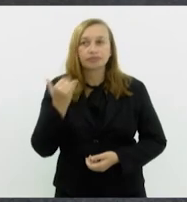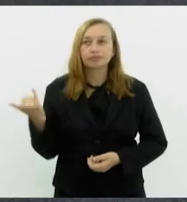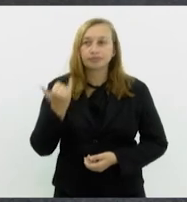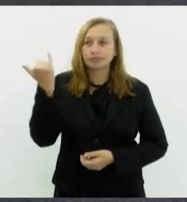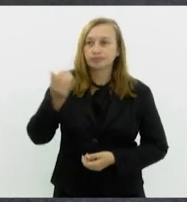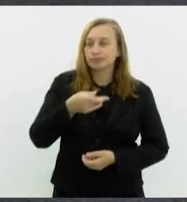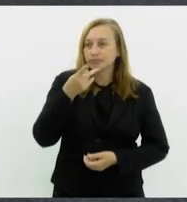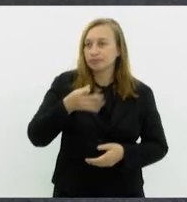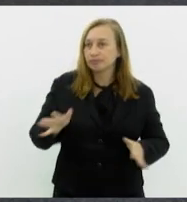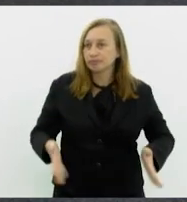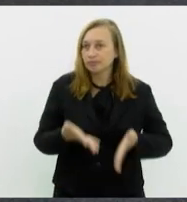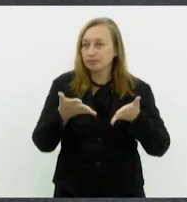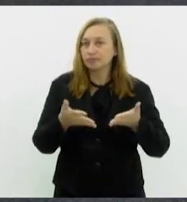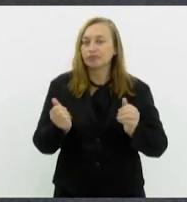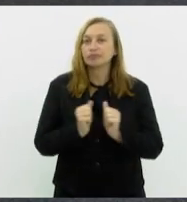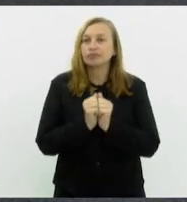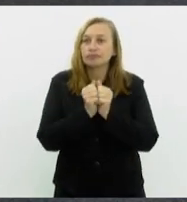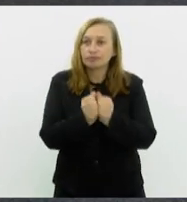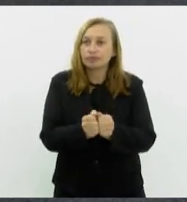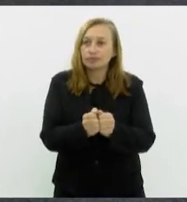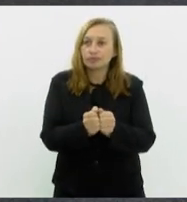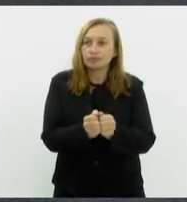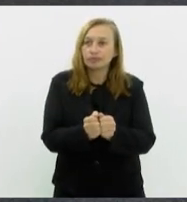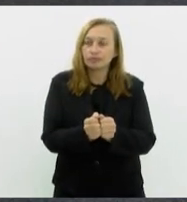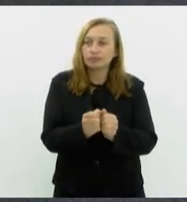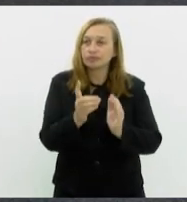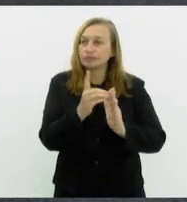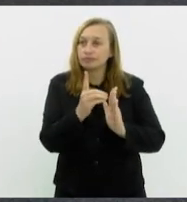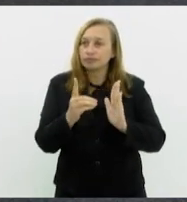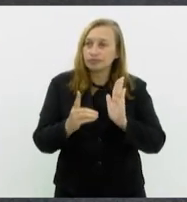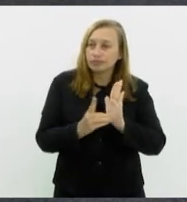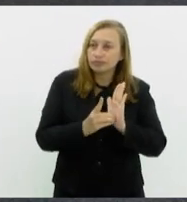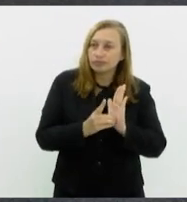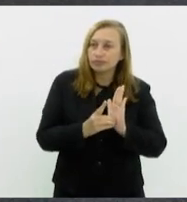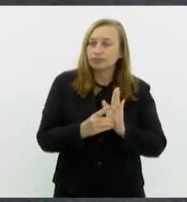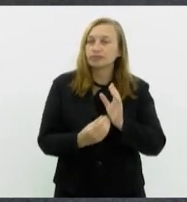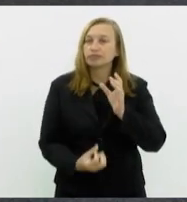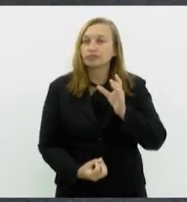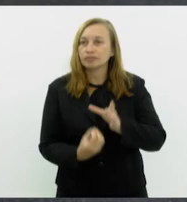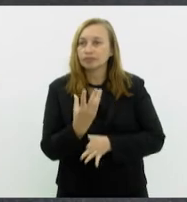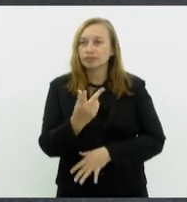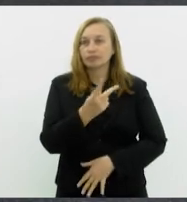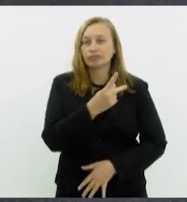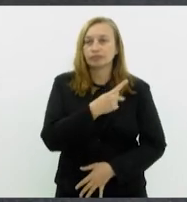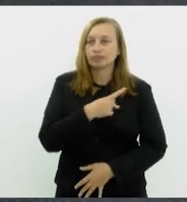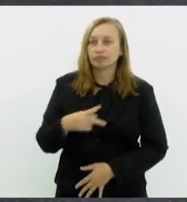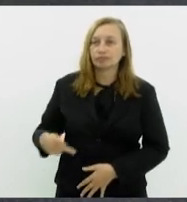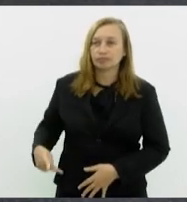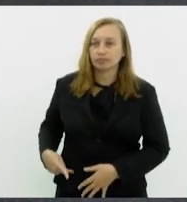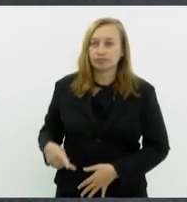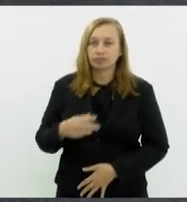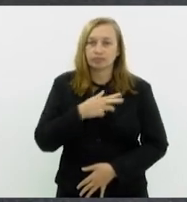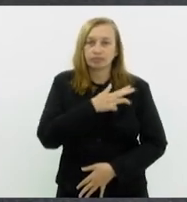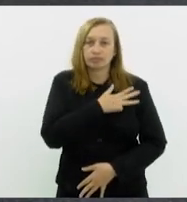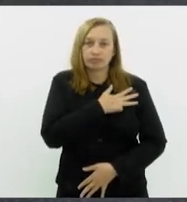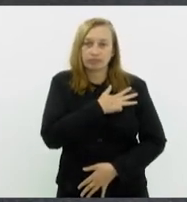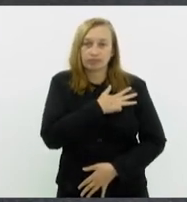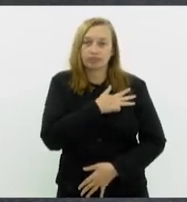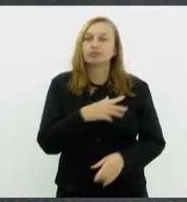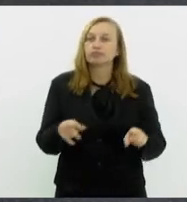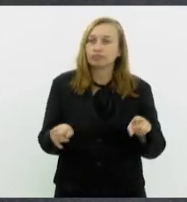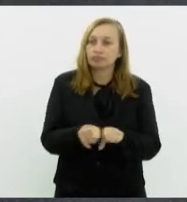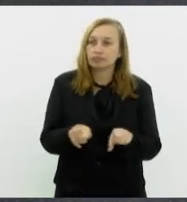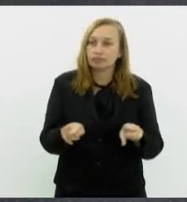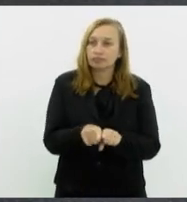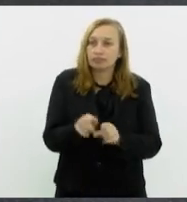que essa iniciativa ela vem junto com um decreto feito pelo presidente Lula, que estabelece também